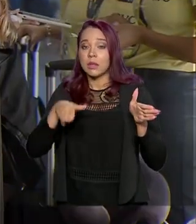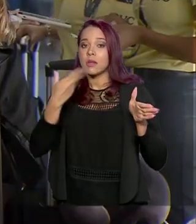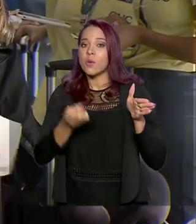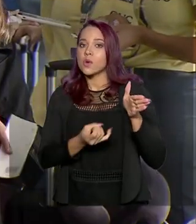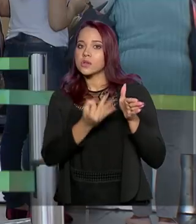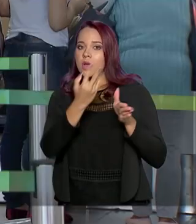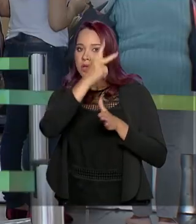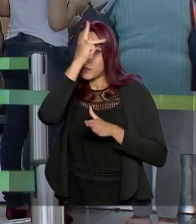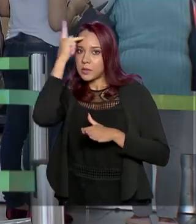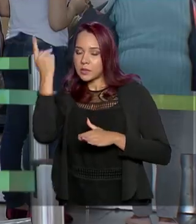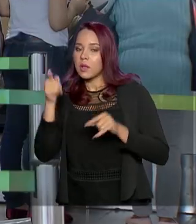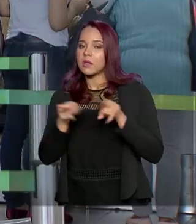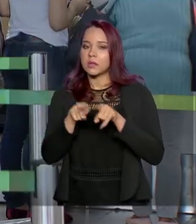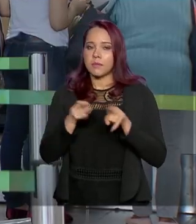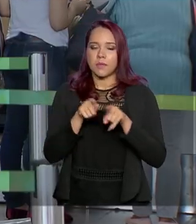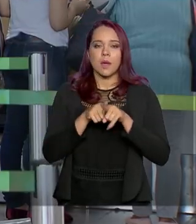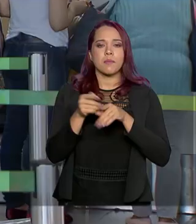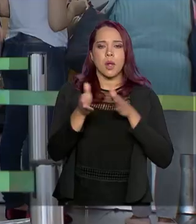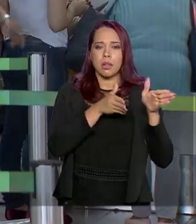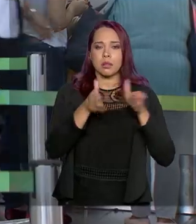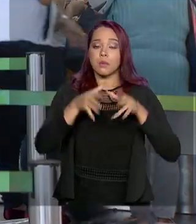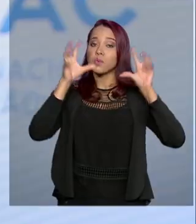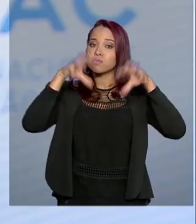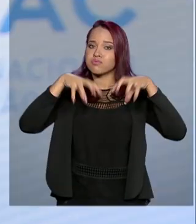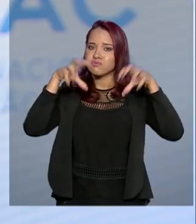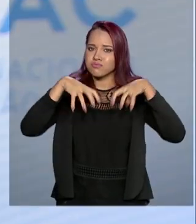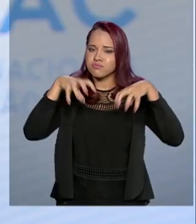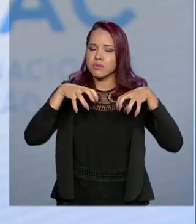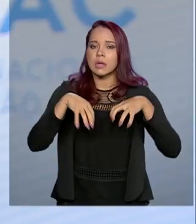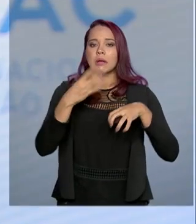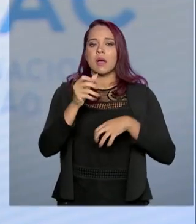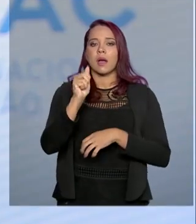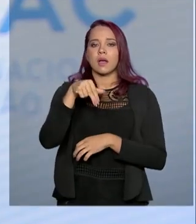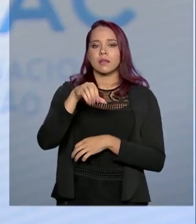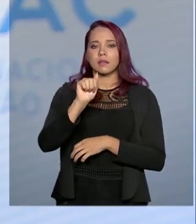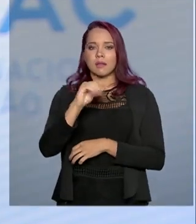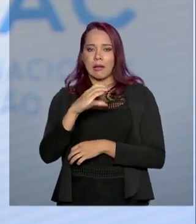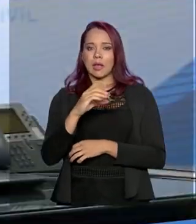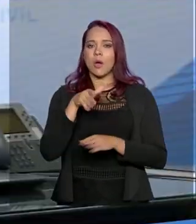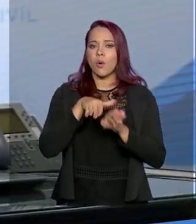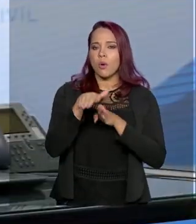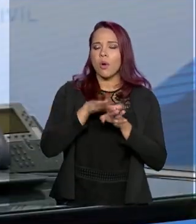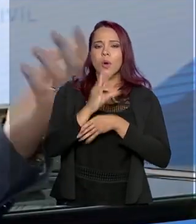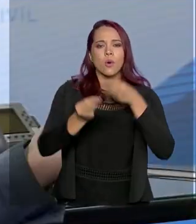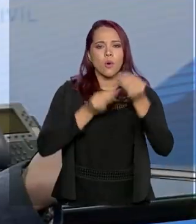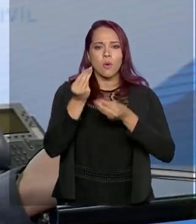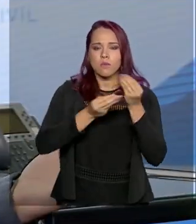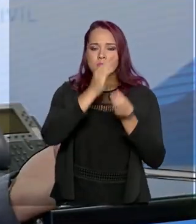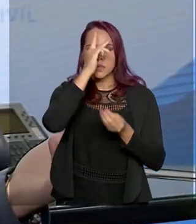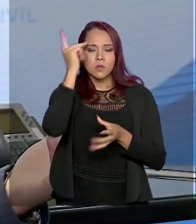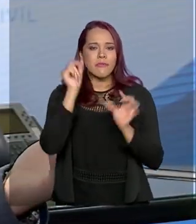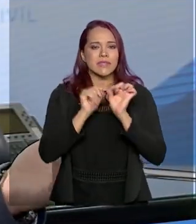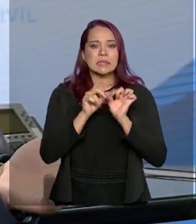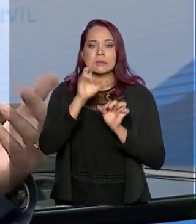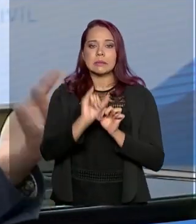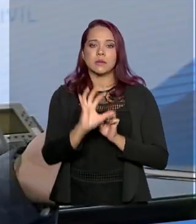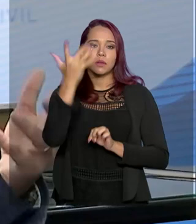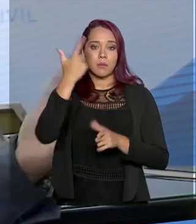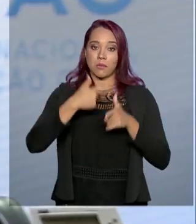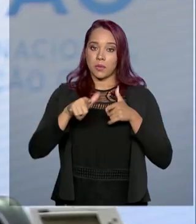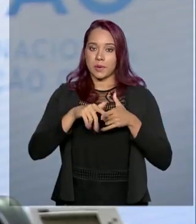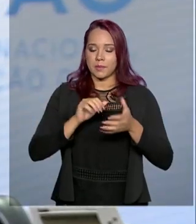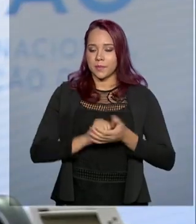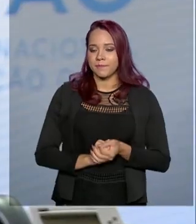número de passageiros quanto pela temporada de chuvas, a ANAC orienta sobre como o passageiro deve agir se tiver algum